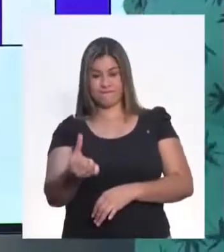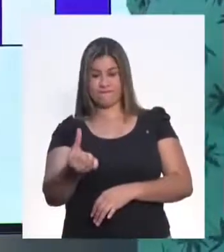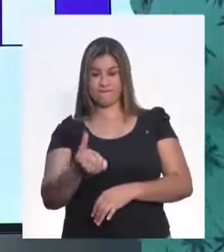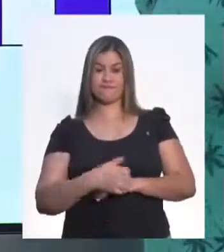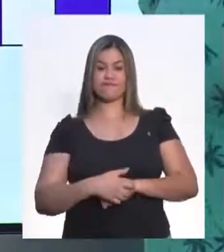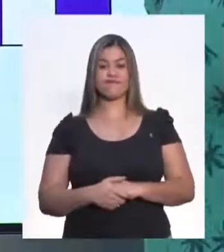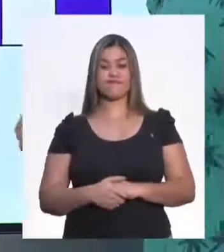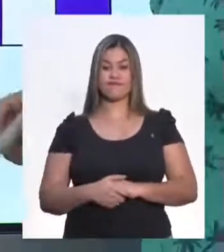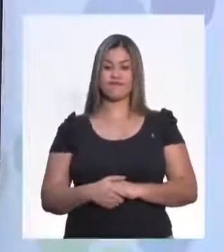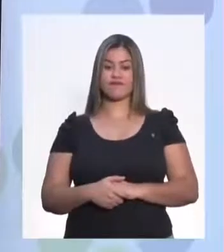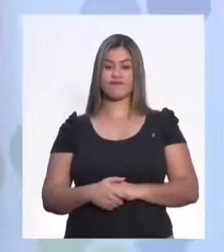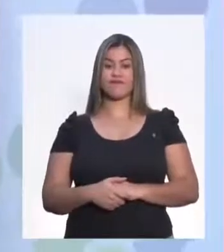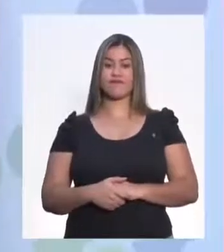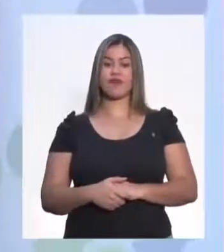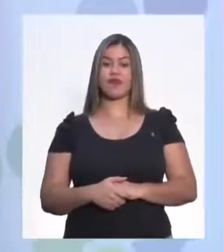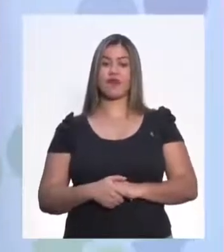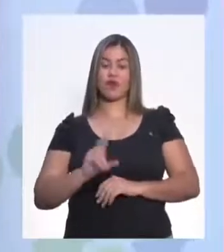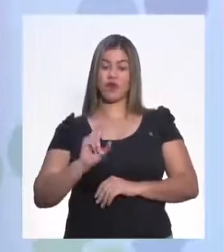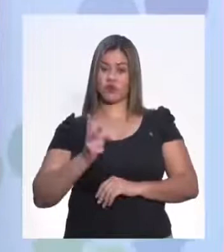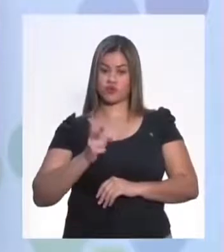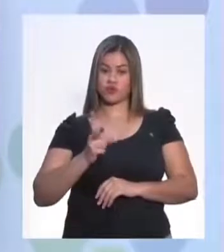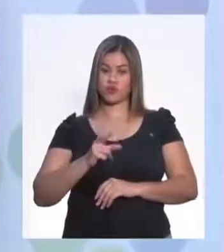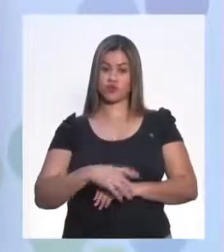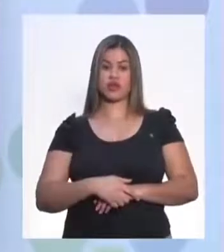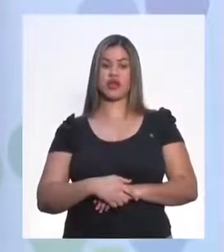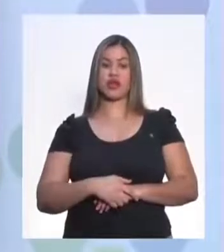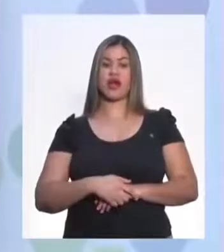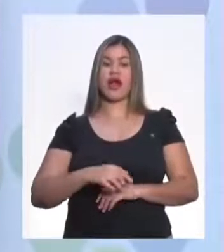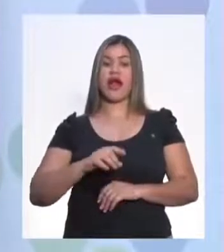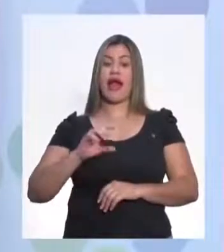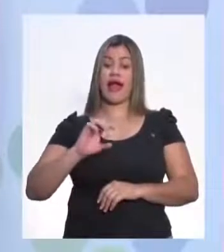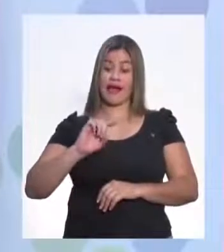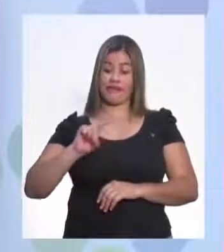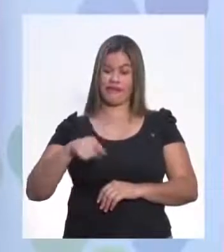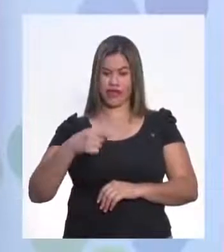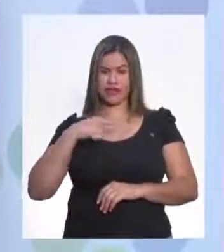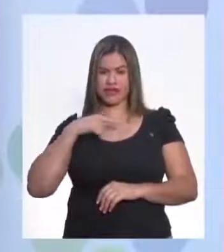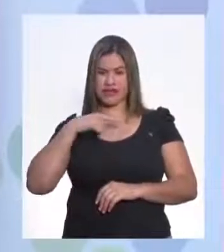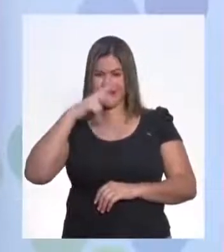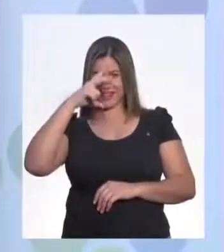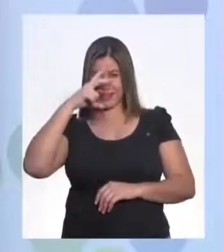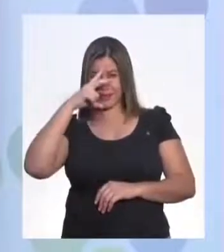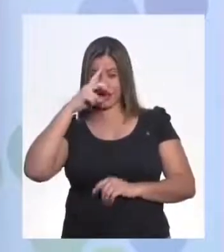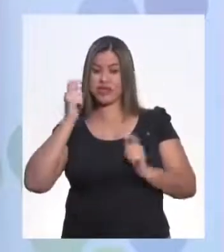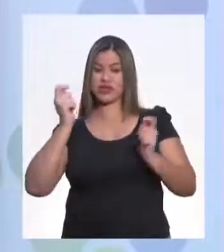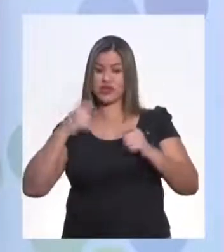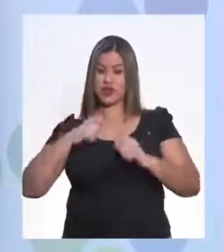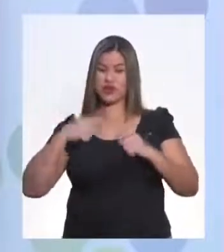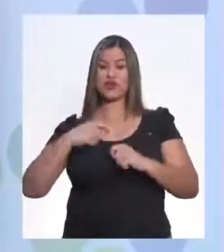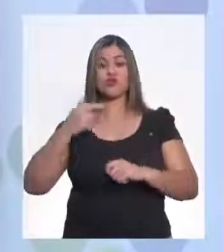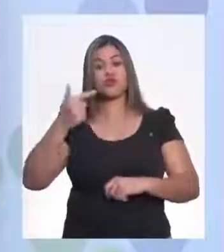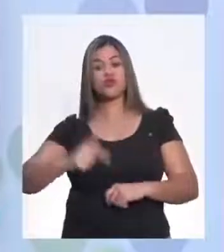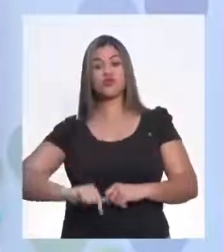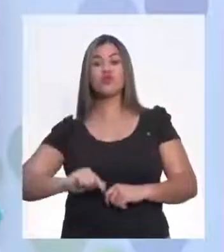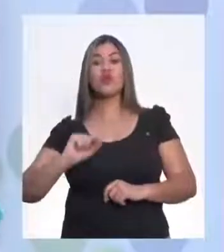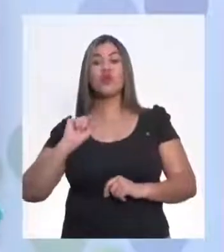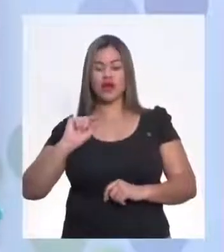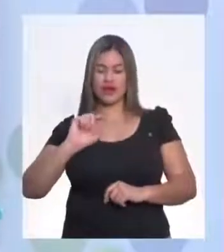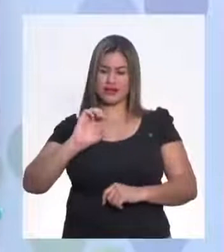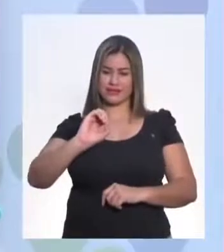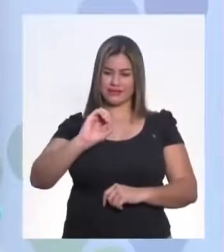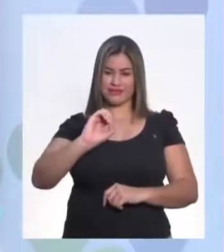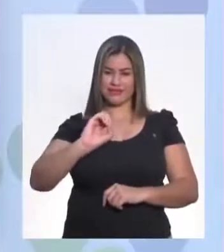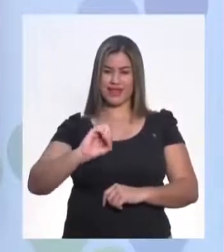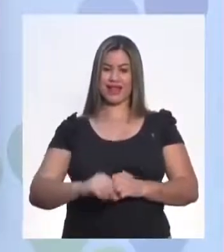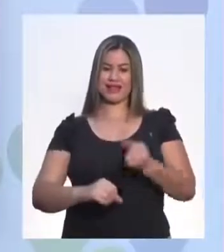bem. Vou continuar. Esta vírgula aqui me dá direito a pôr um 0. Então, vou